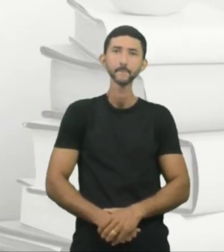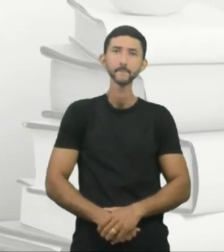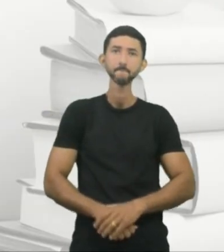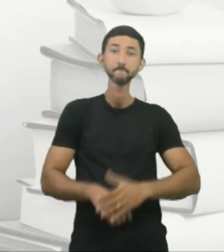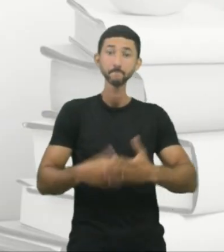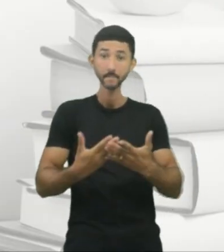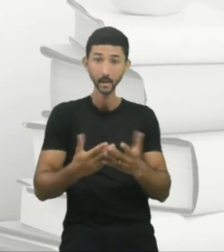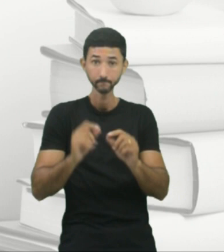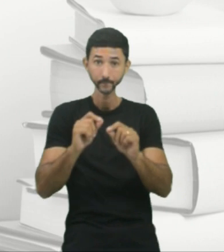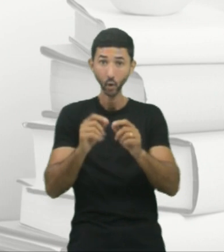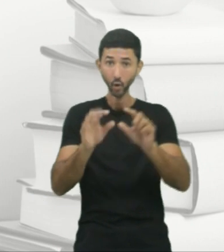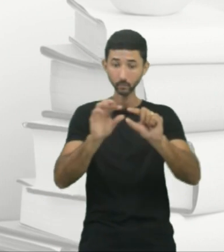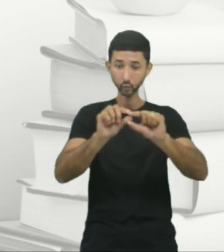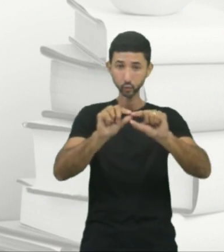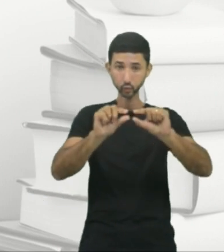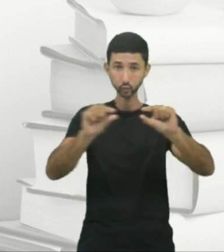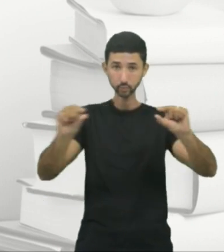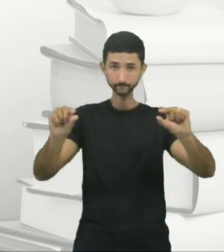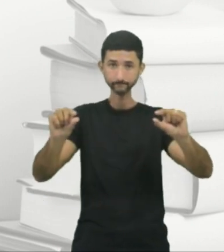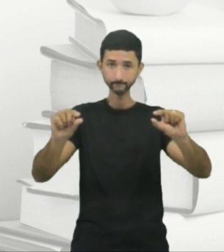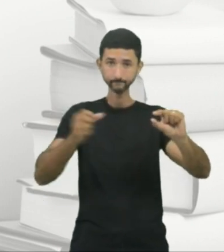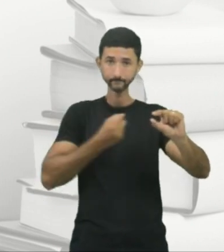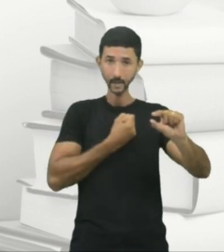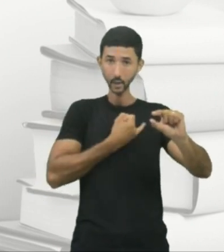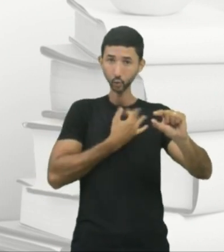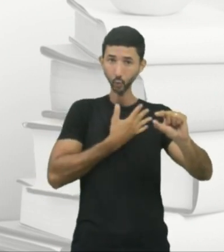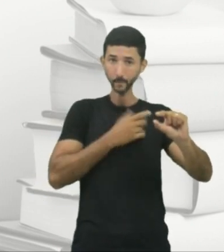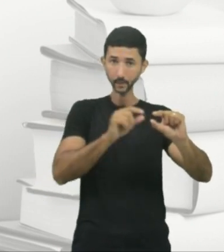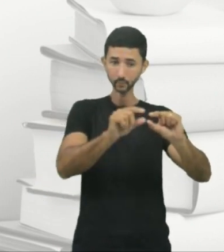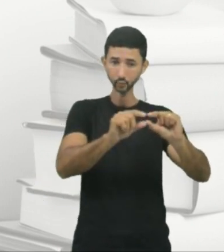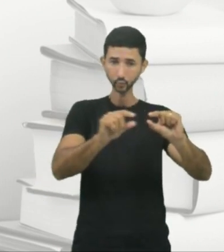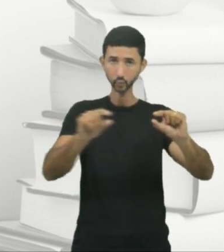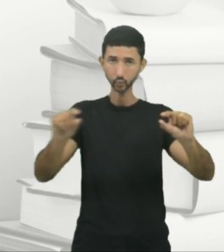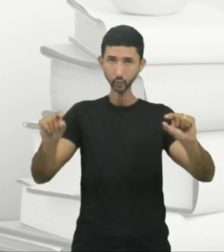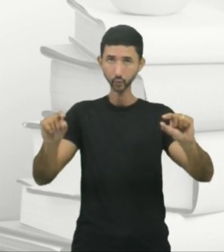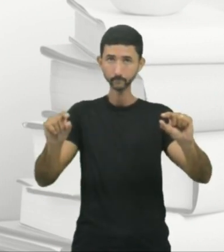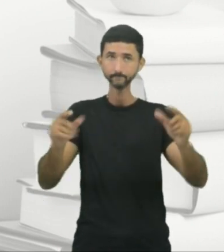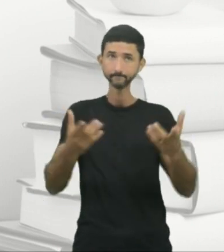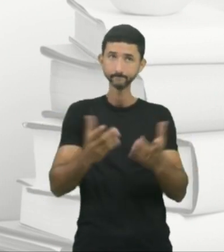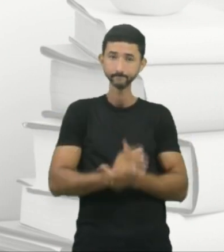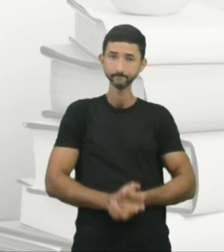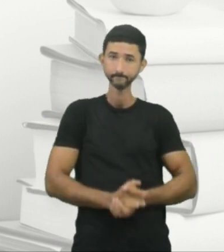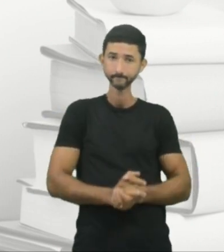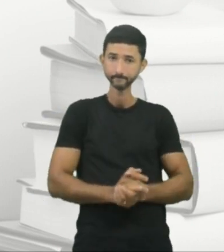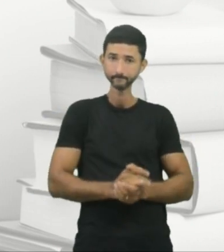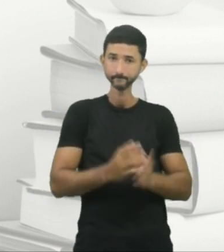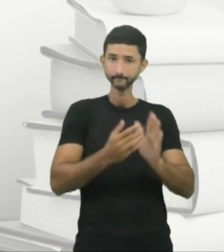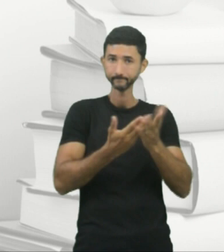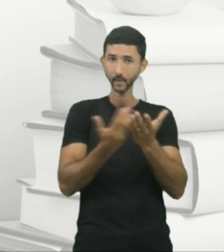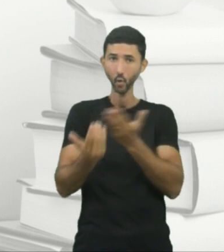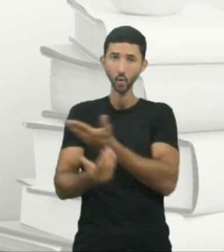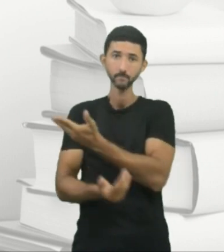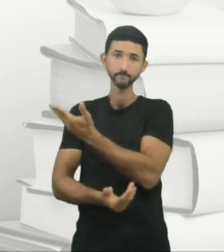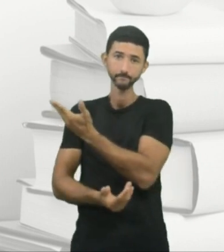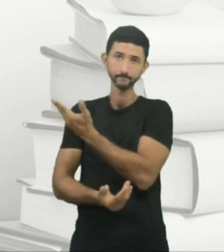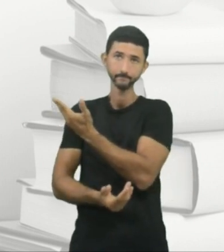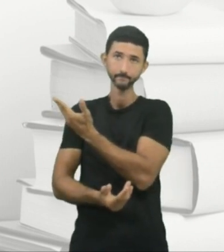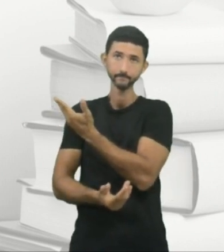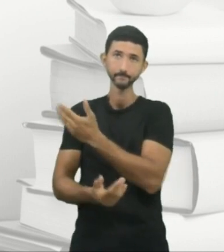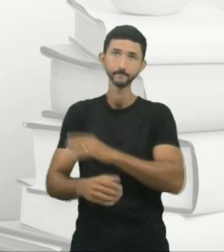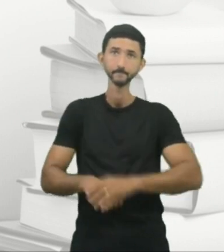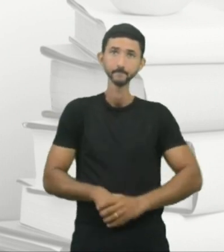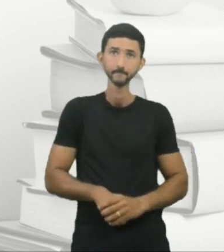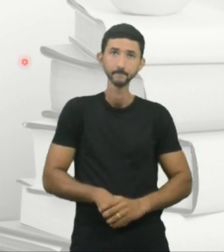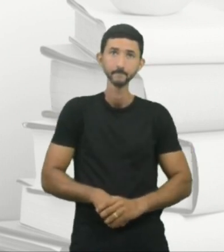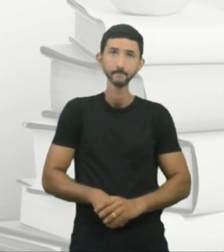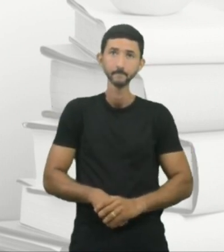Então, na reta numérica, nós temos os números inteiros, que são apresentados da seguinte